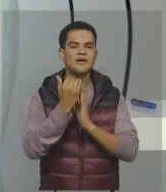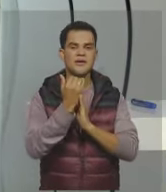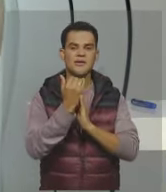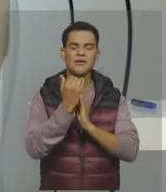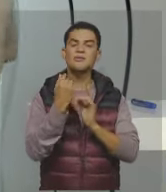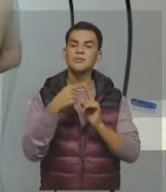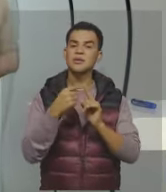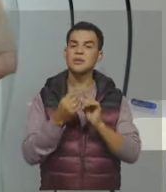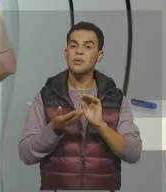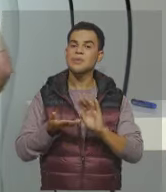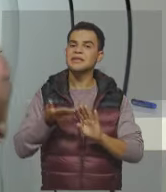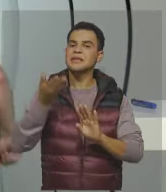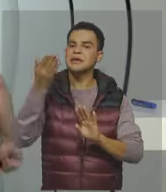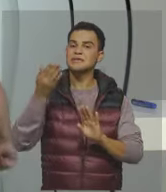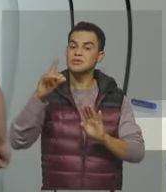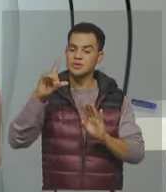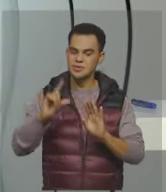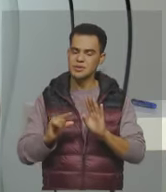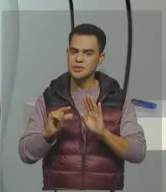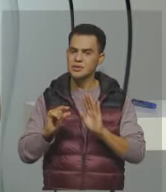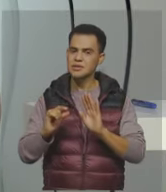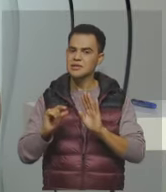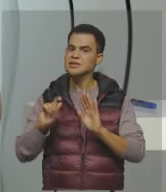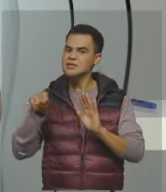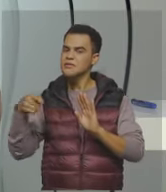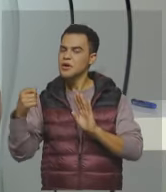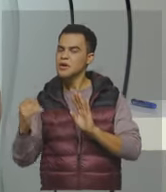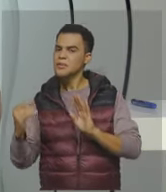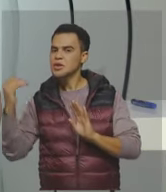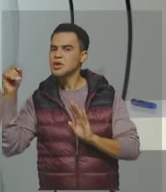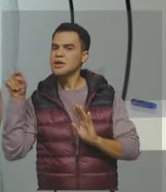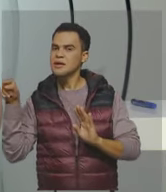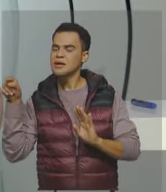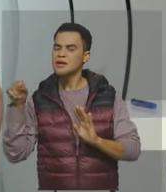corrente. Então, isso vezes 5 vai ser quanto?